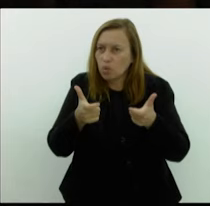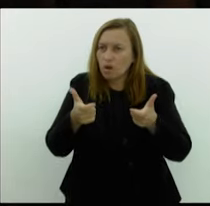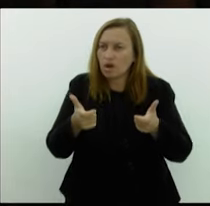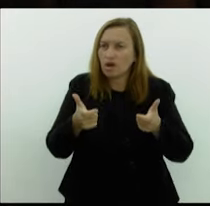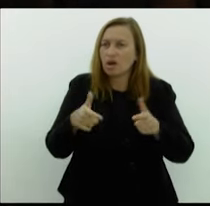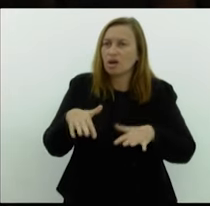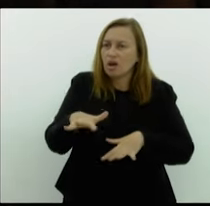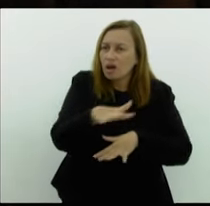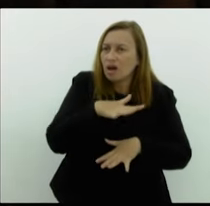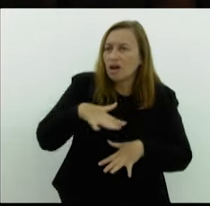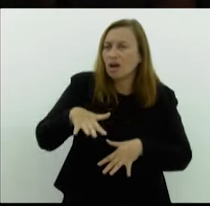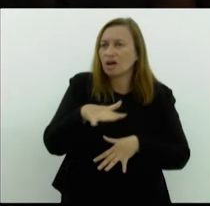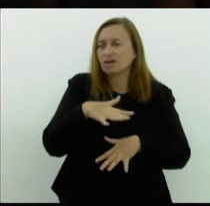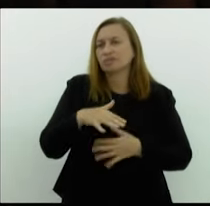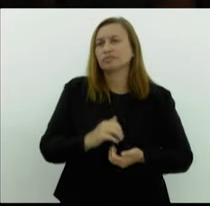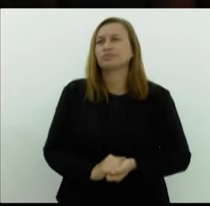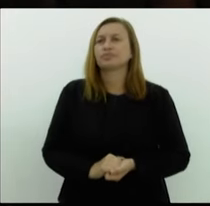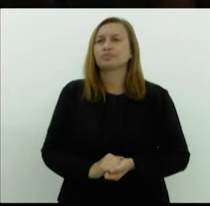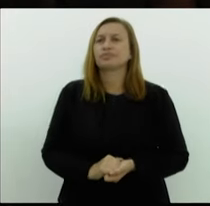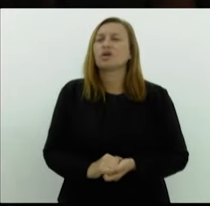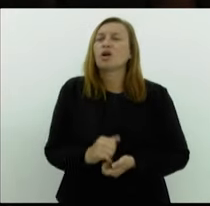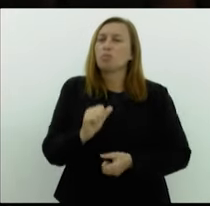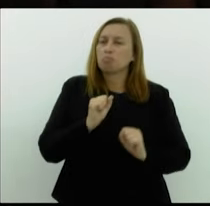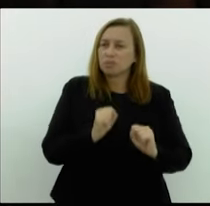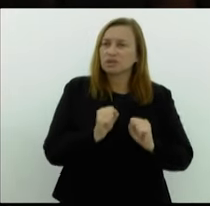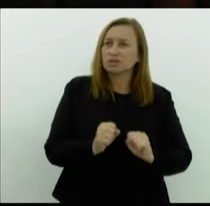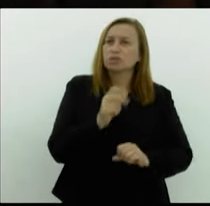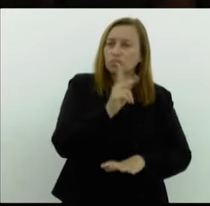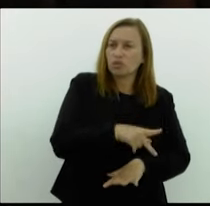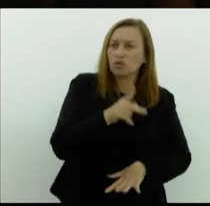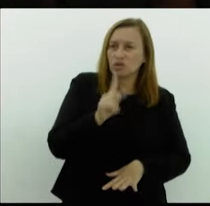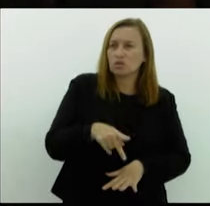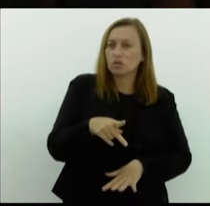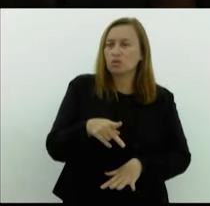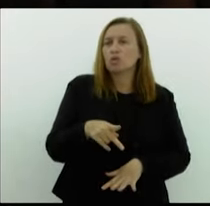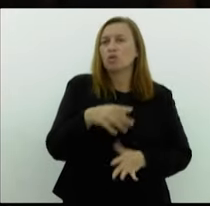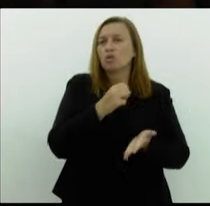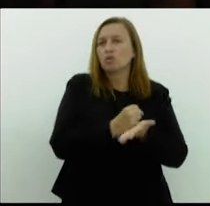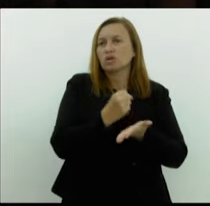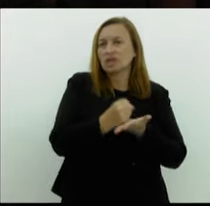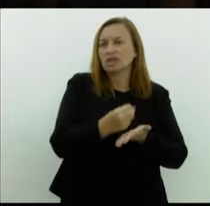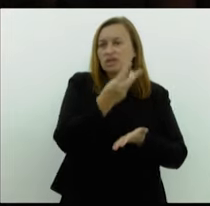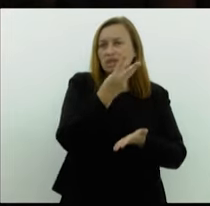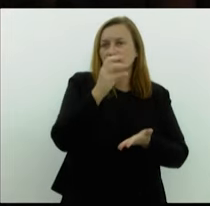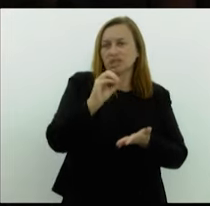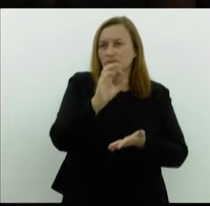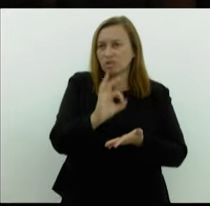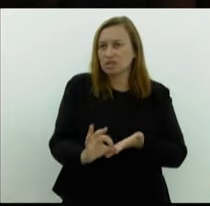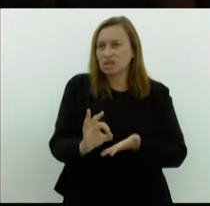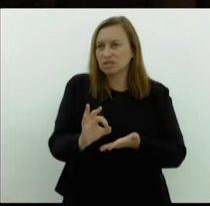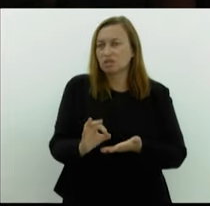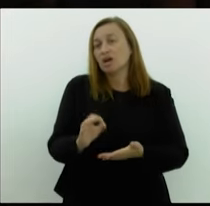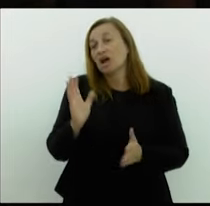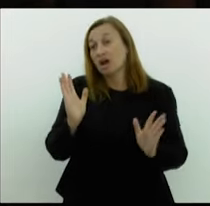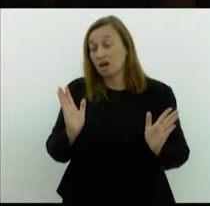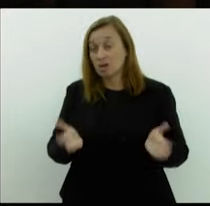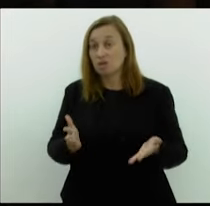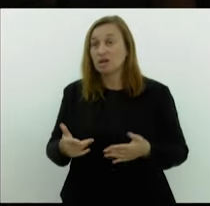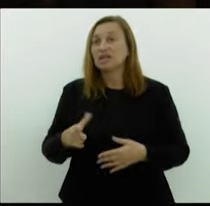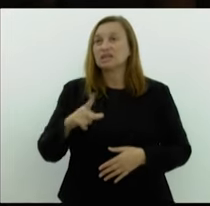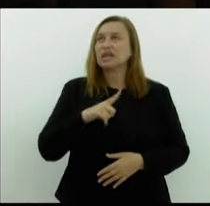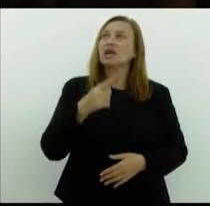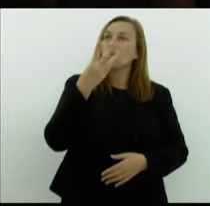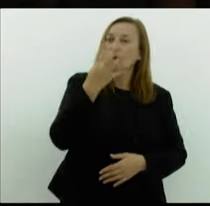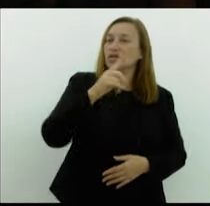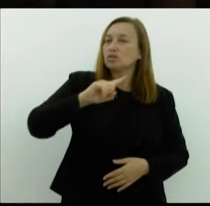rede, podendo ter professores contratados até 30%. Atualmente, na rede, tem cerca de